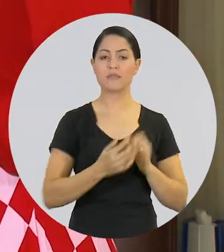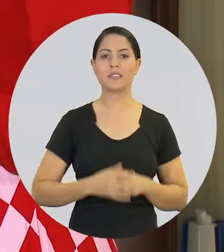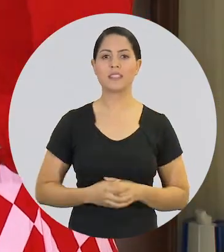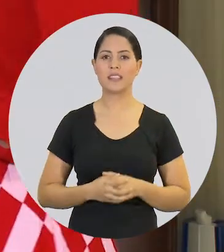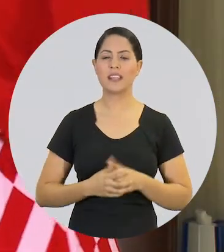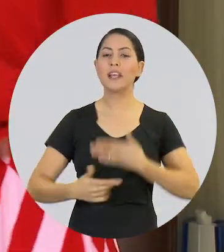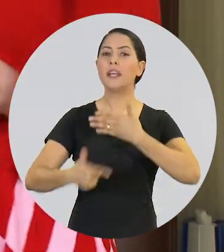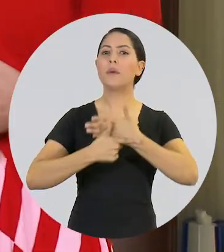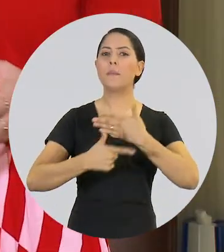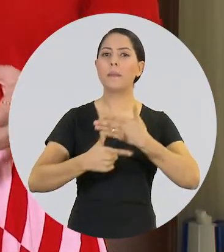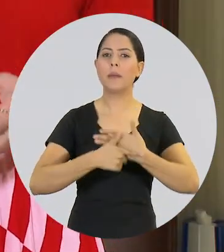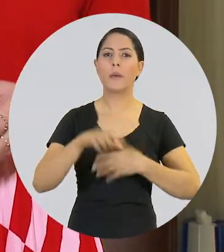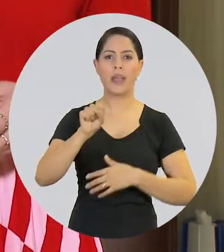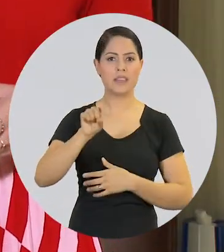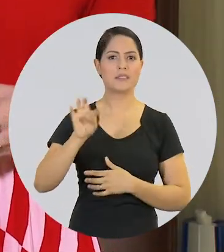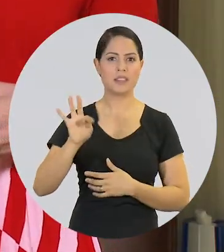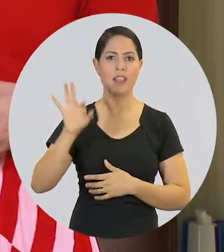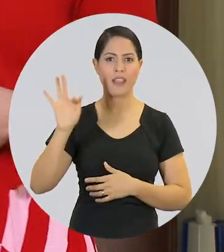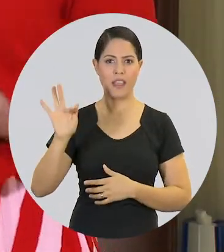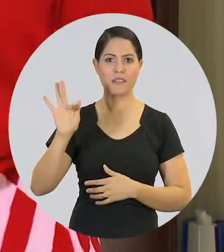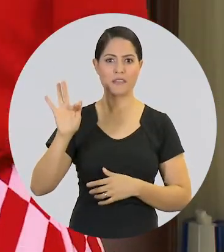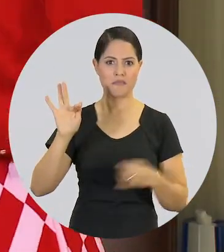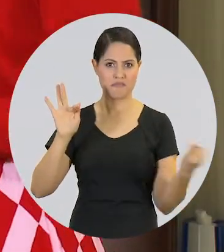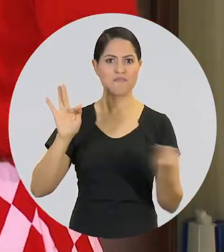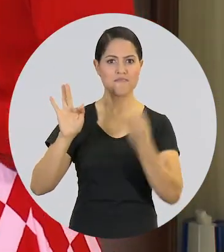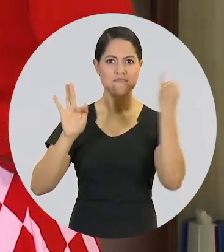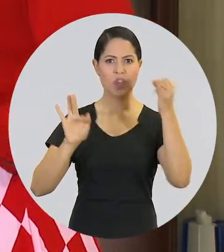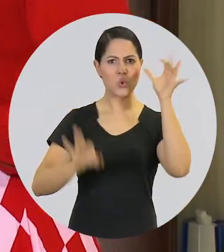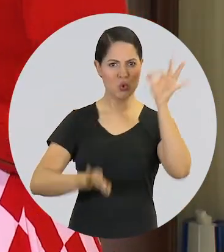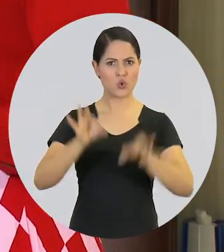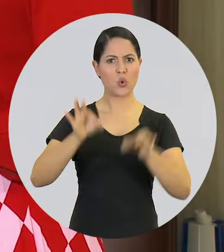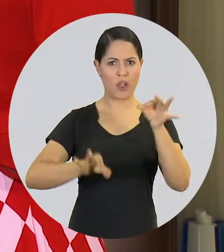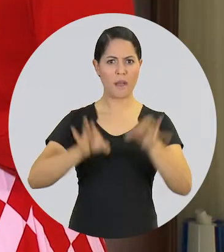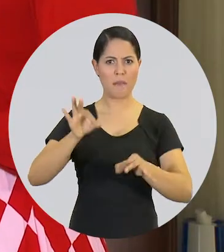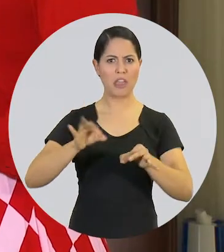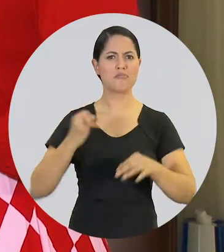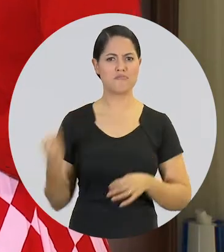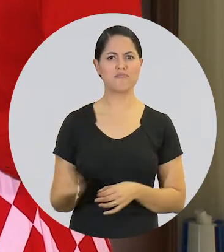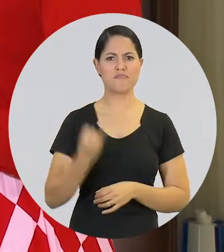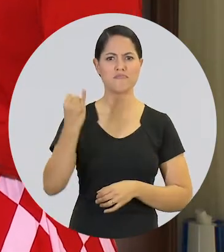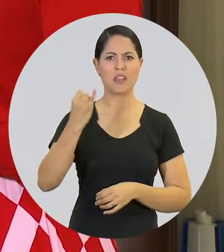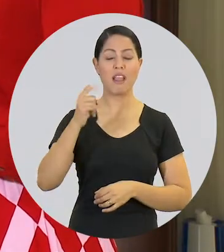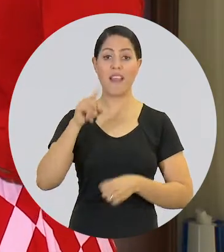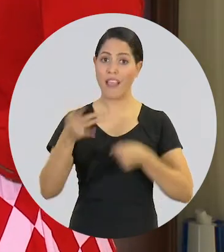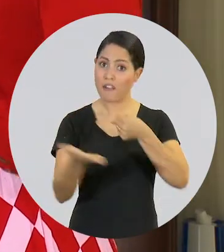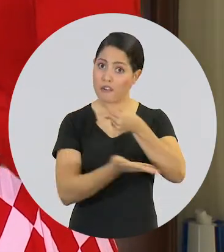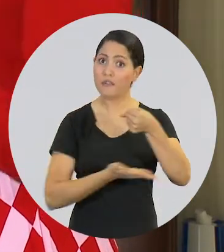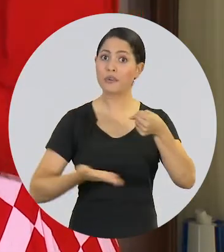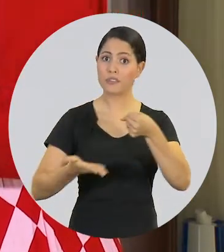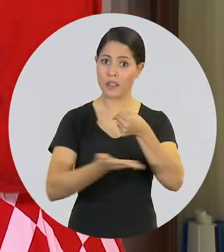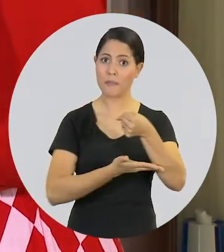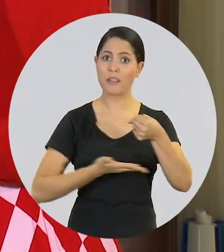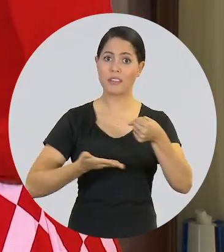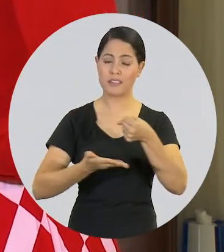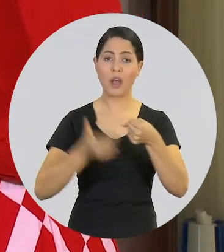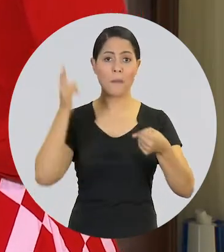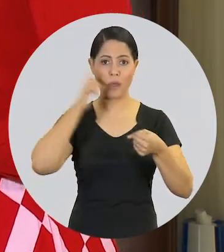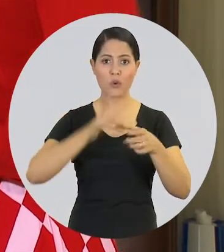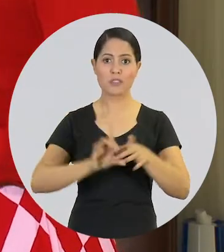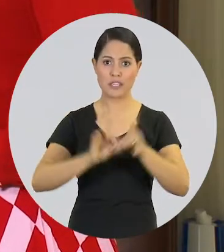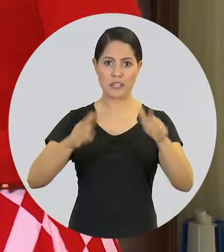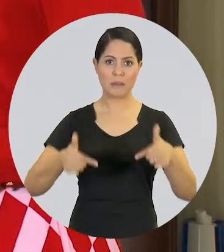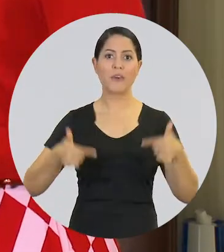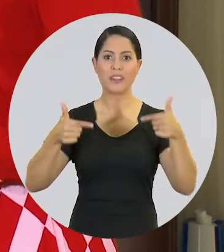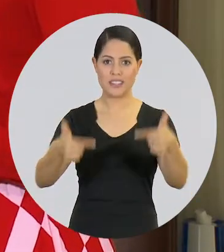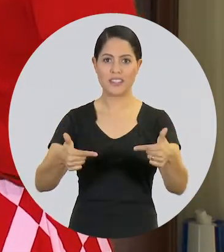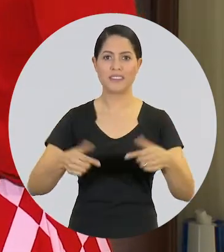podemos destacar o papel do Supremo Tribunal Federal, através dos grandes julgamentos da Corte, como fundamental para